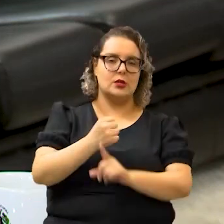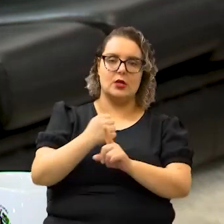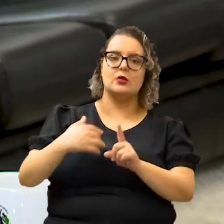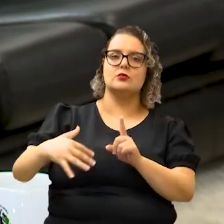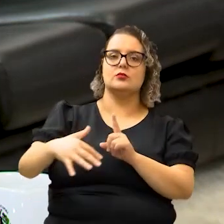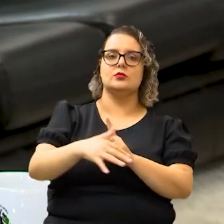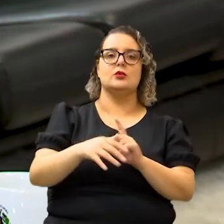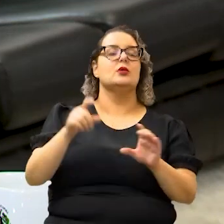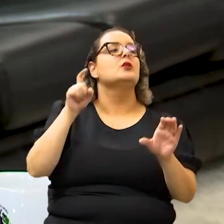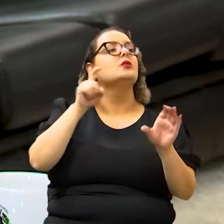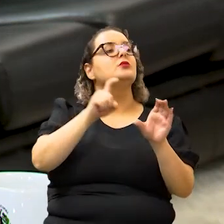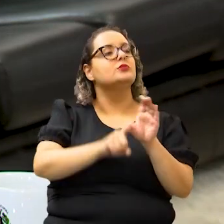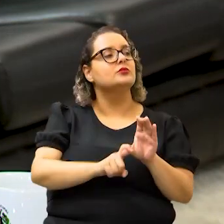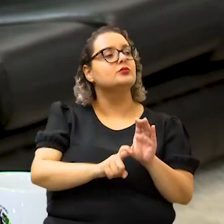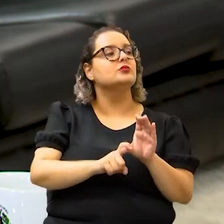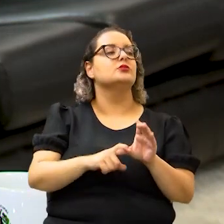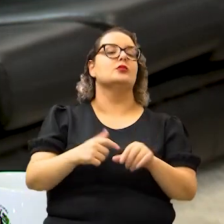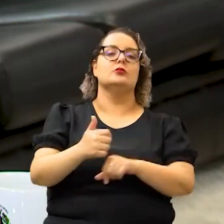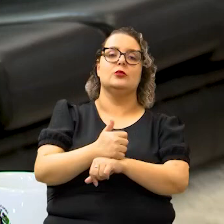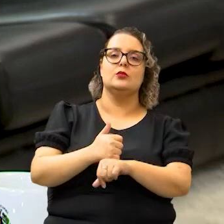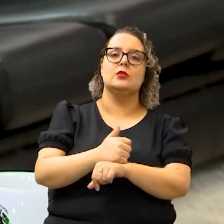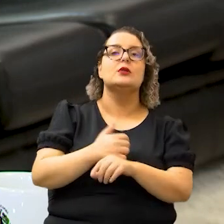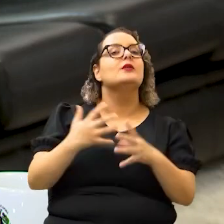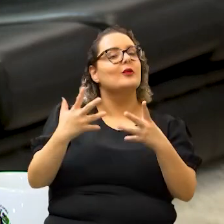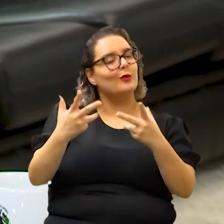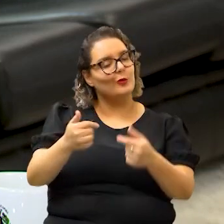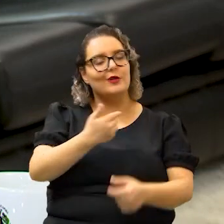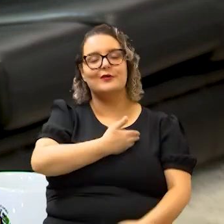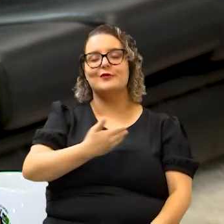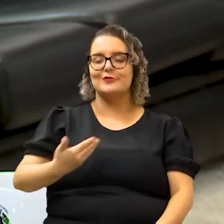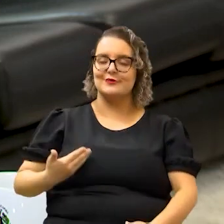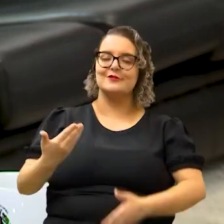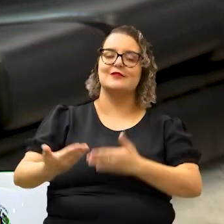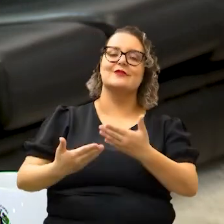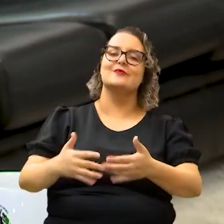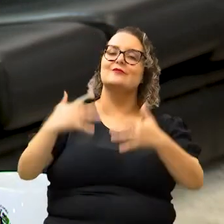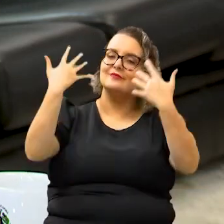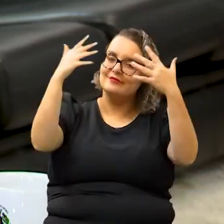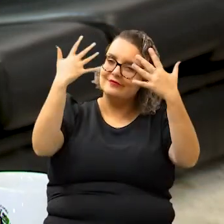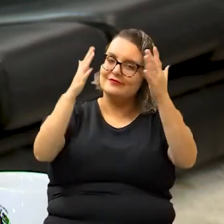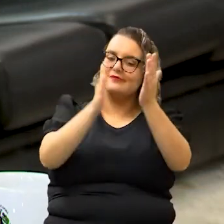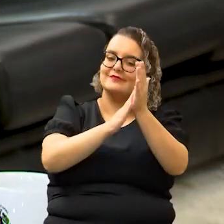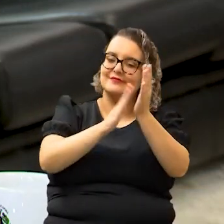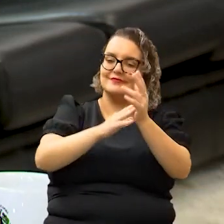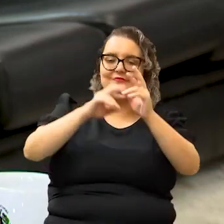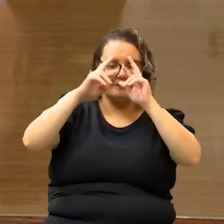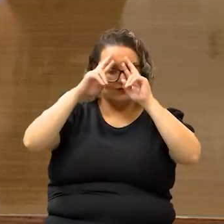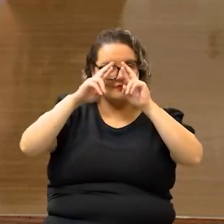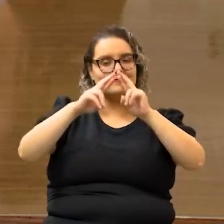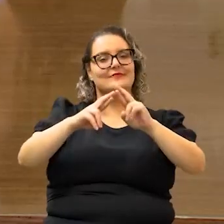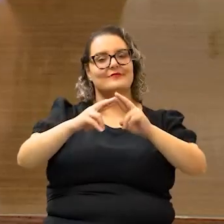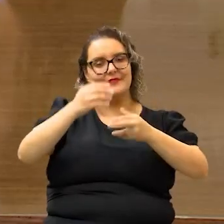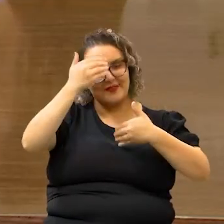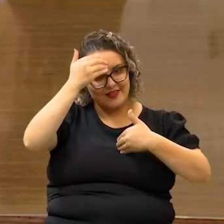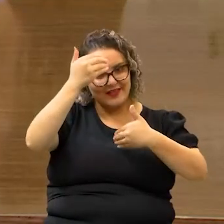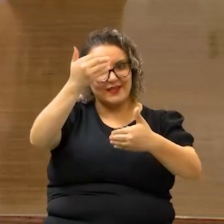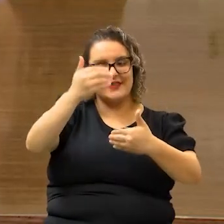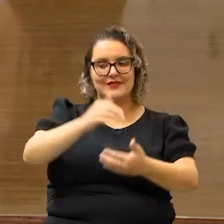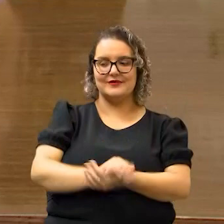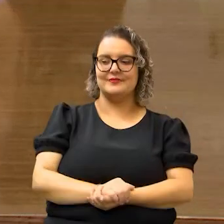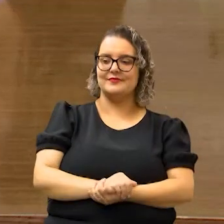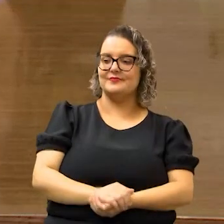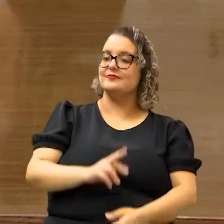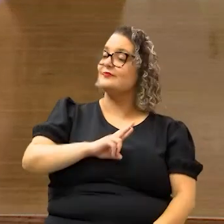retorno à sociedade que depende desse profissional. Então, a todo servidor, mais uma vez, aí, o nosso cumprimento, respeito